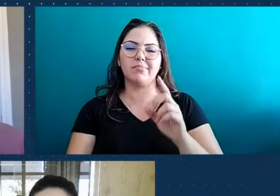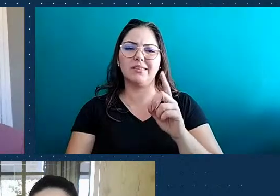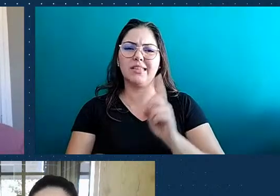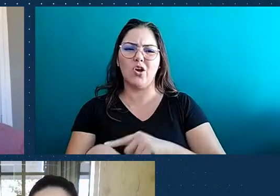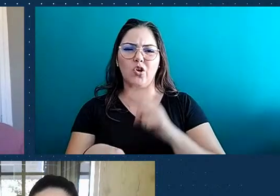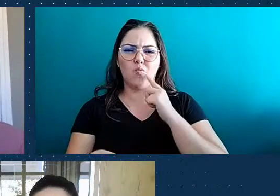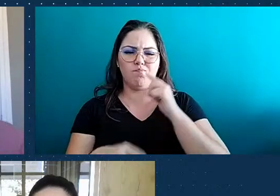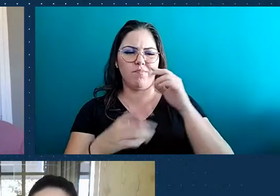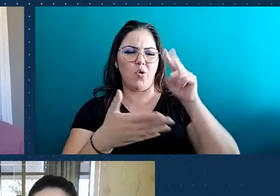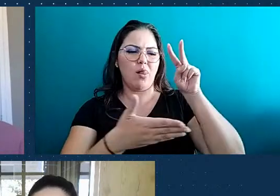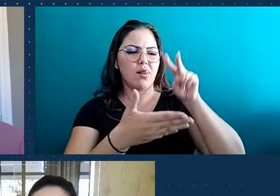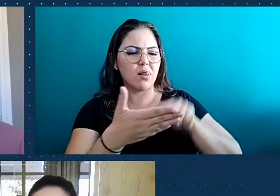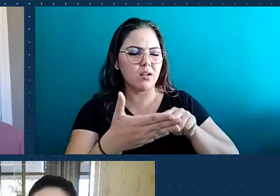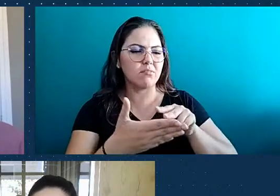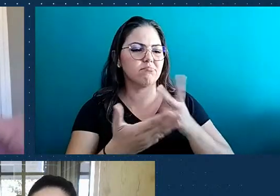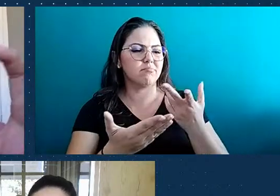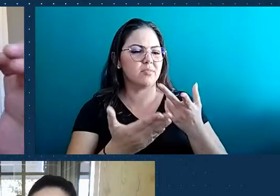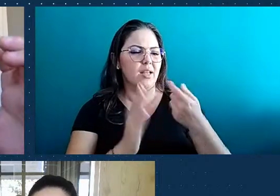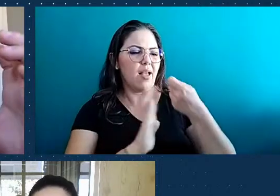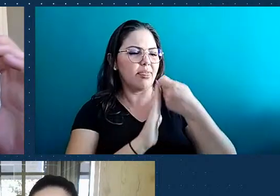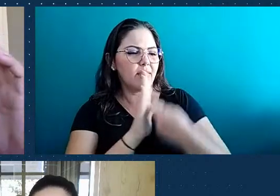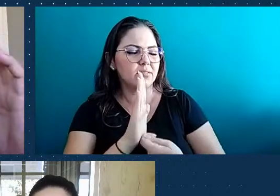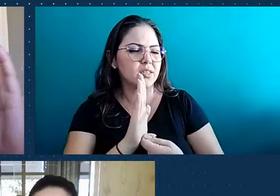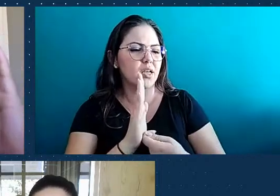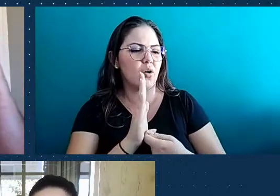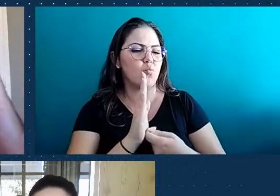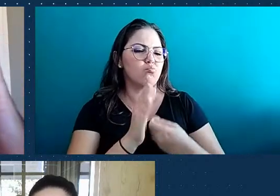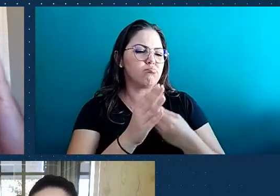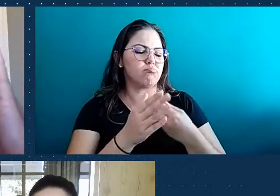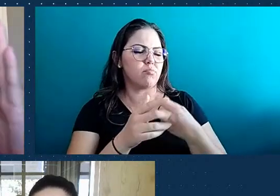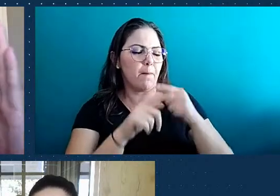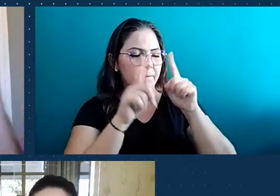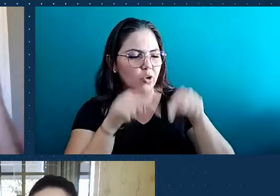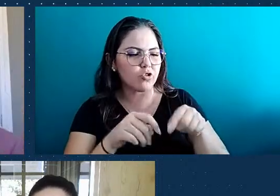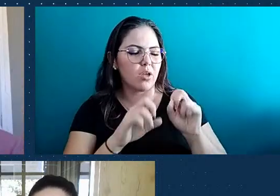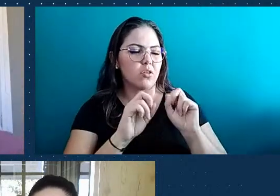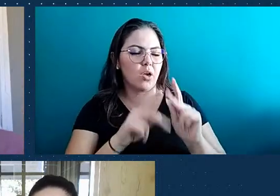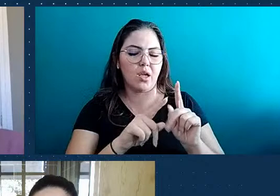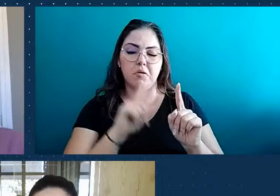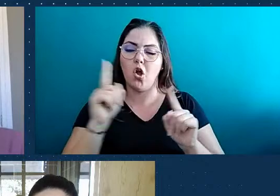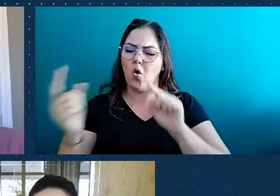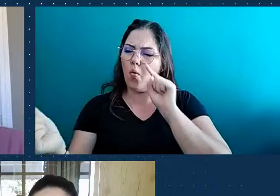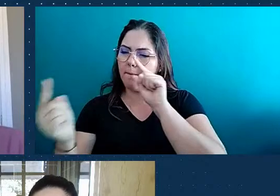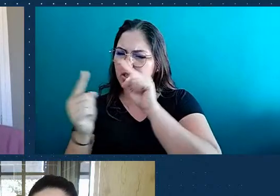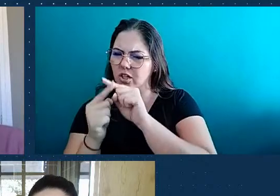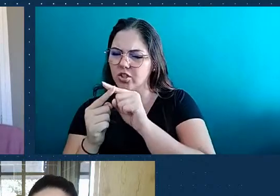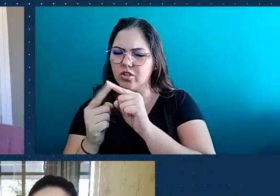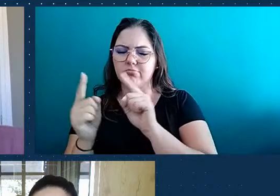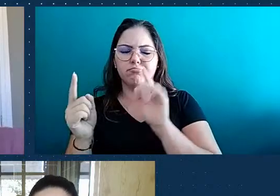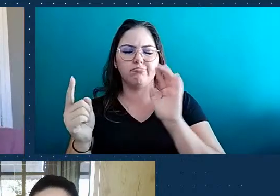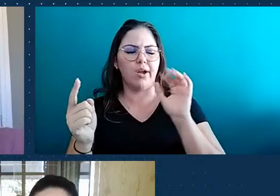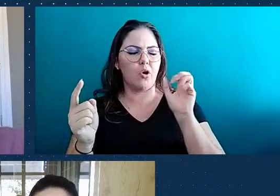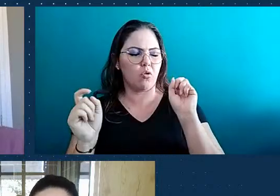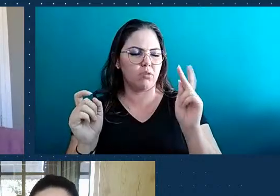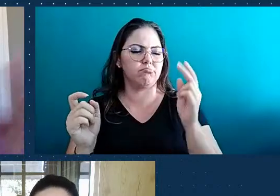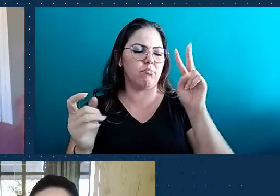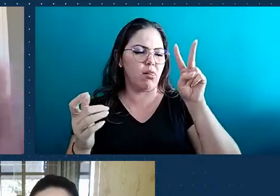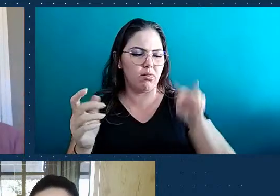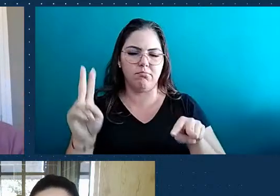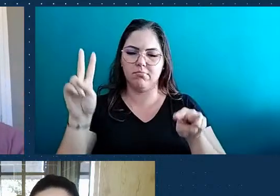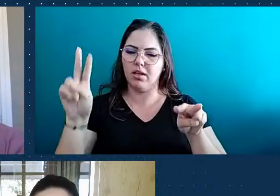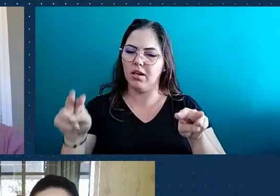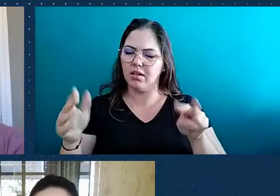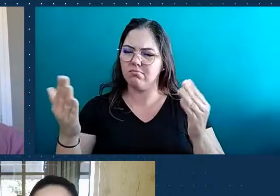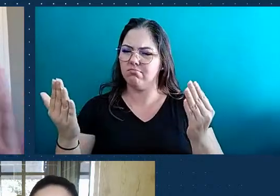porque não tem como, porque é o objetivo que diz, ó, eu vou por aqui, e é por causa disso que eu